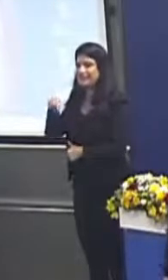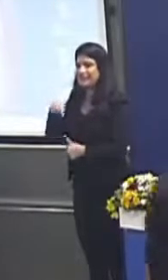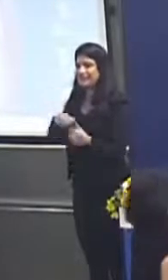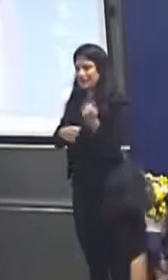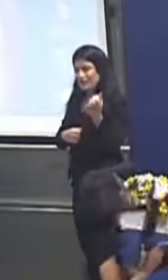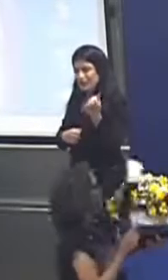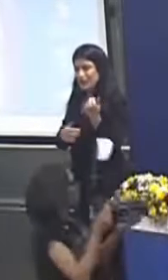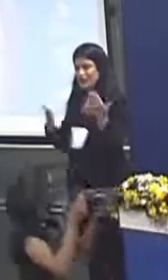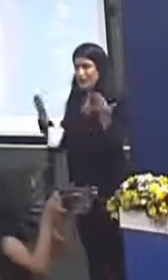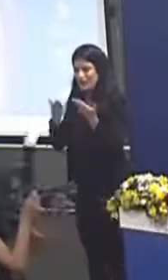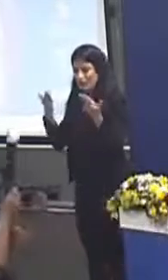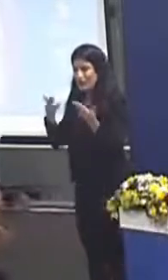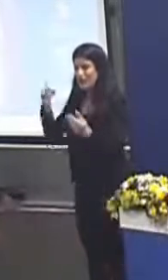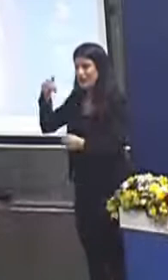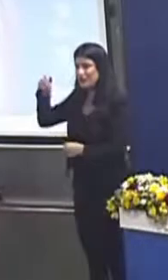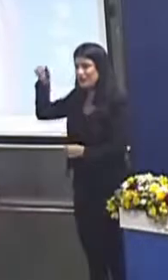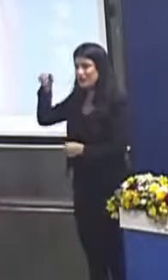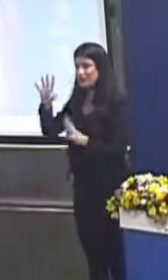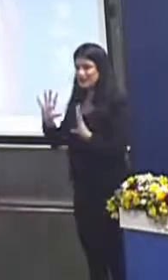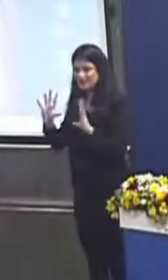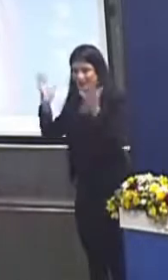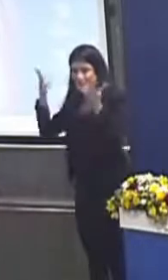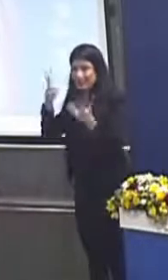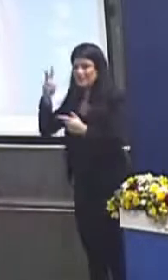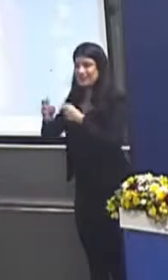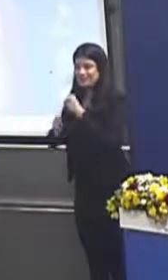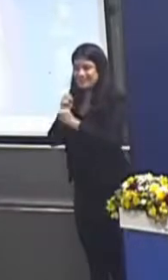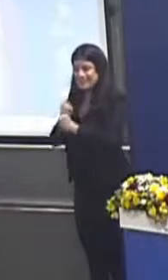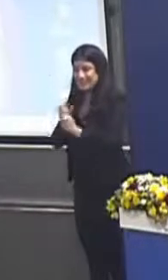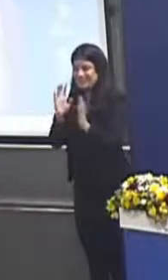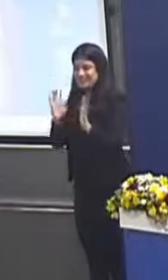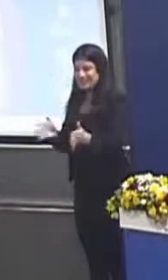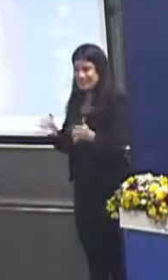em festa, depois de 2 anos.